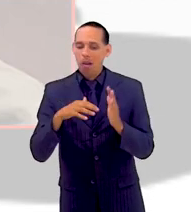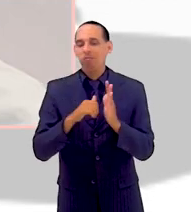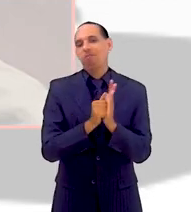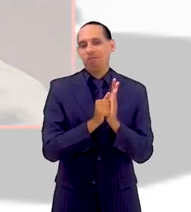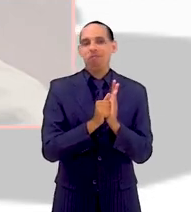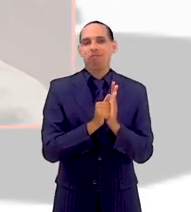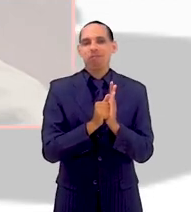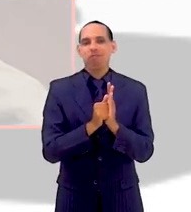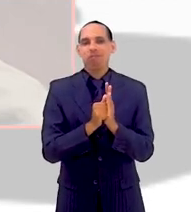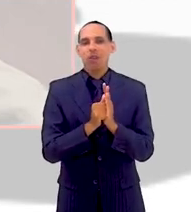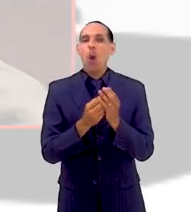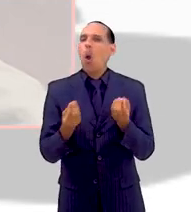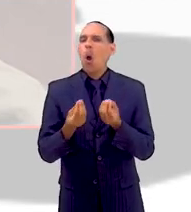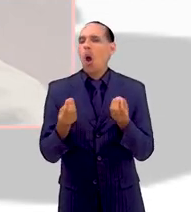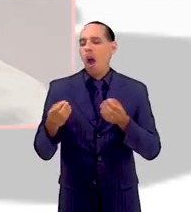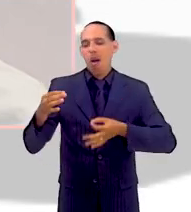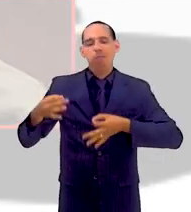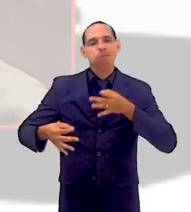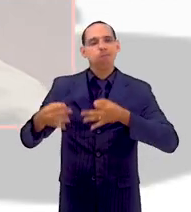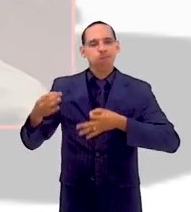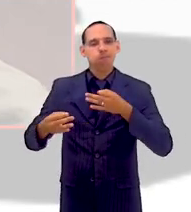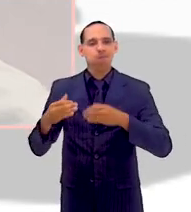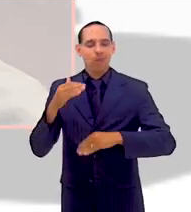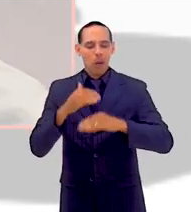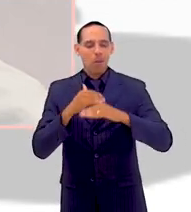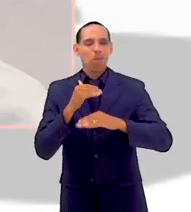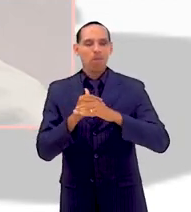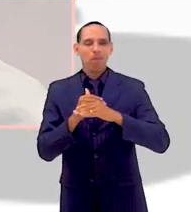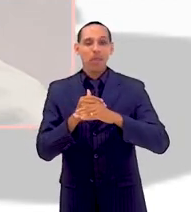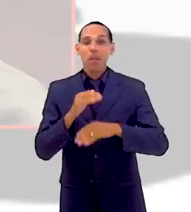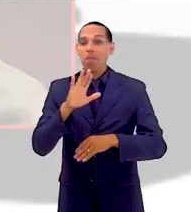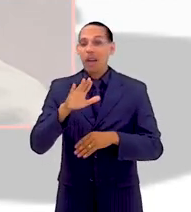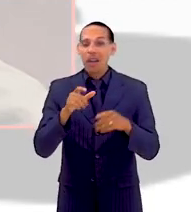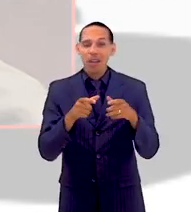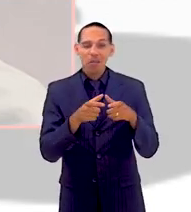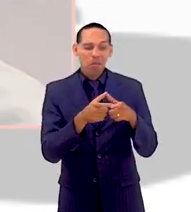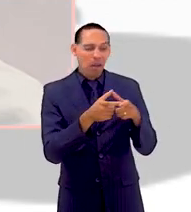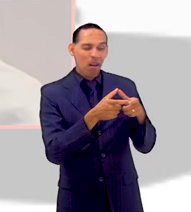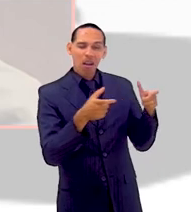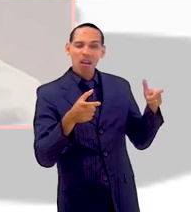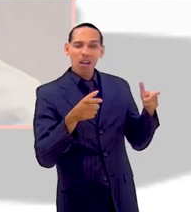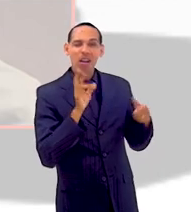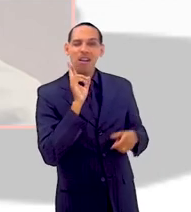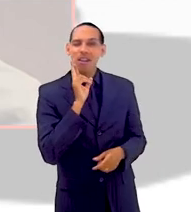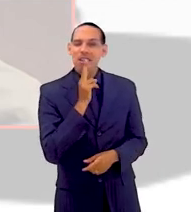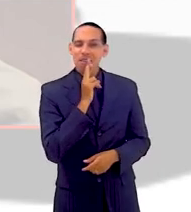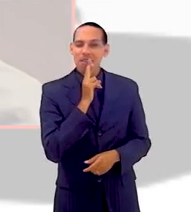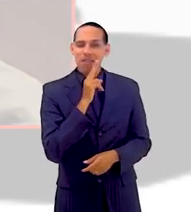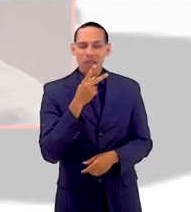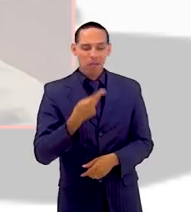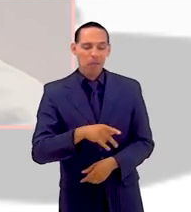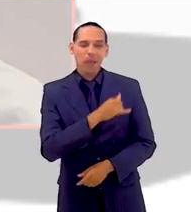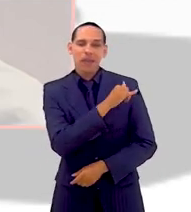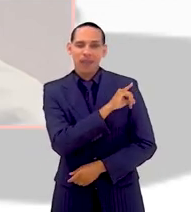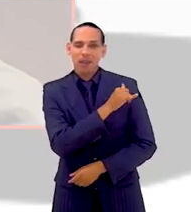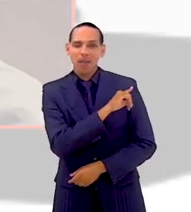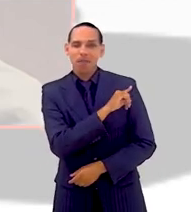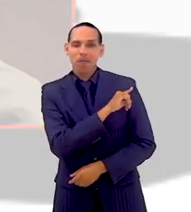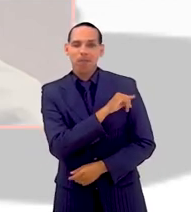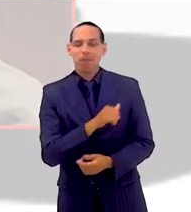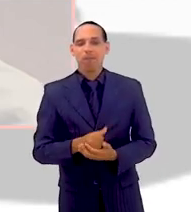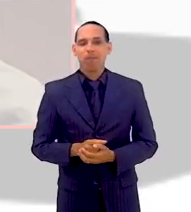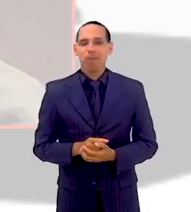depois judicialmente essa equiparação, mas uma grande parte dos restaurantes fluminenses que